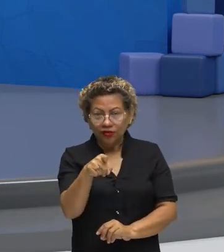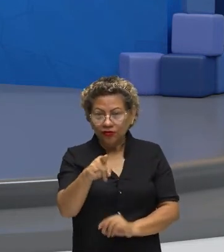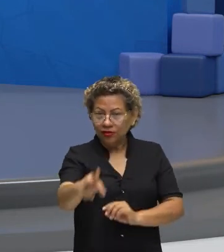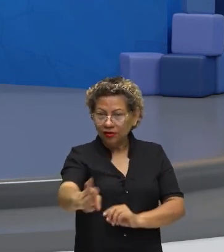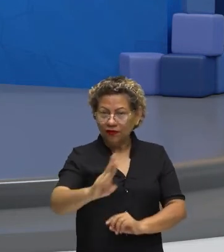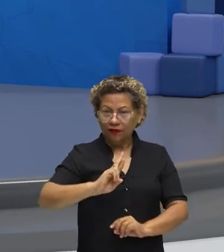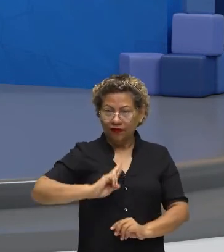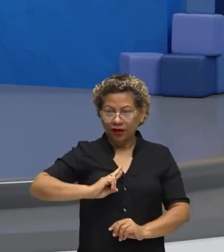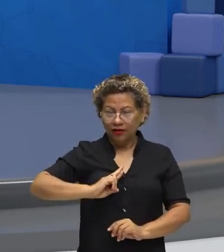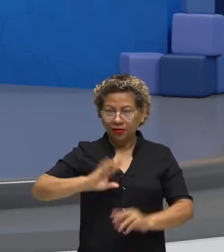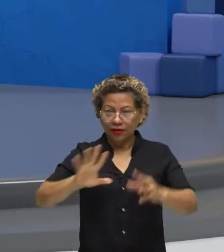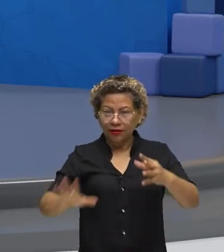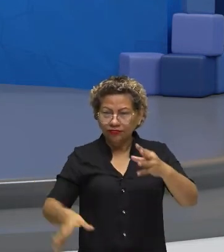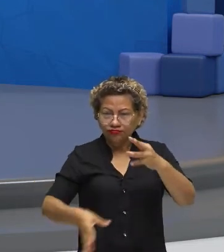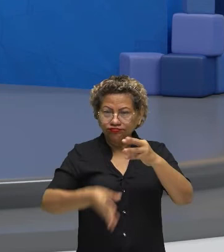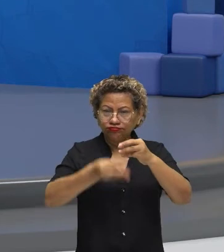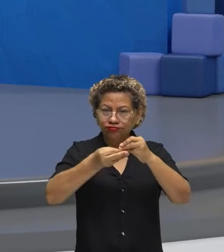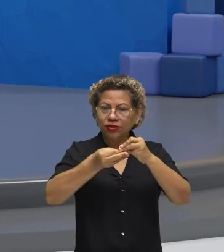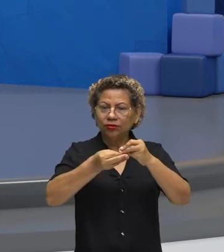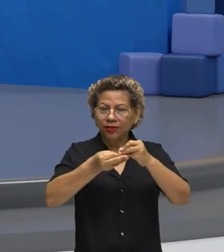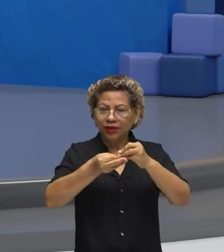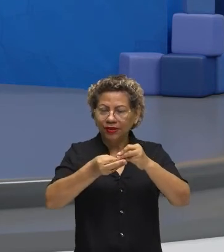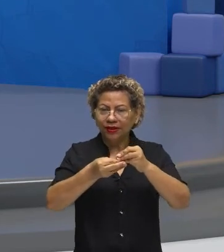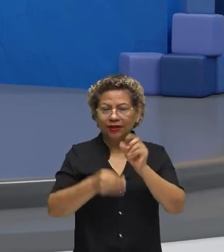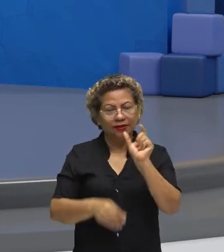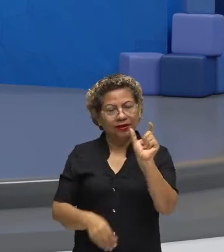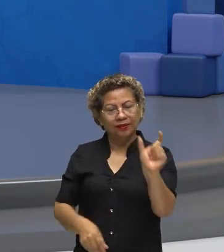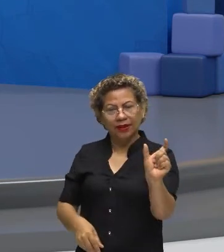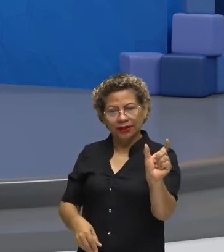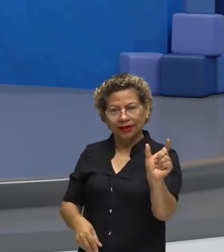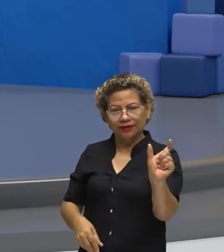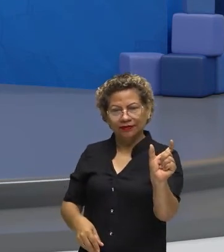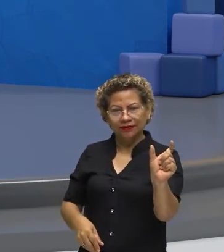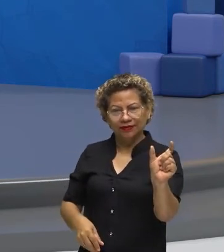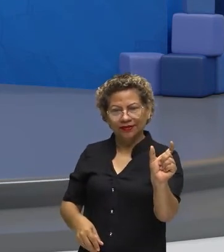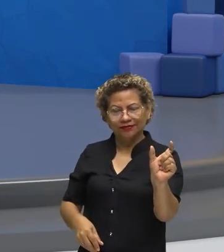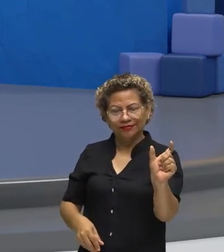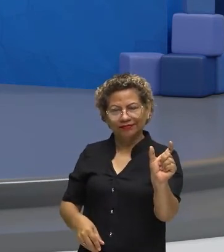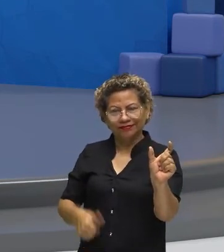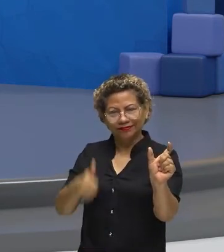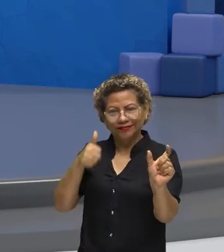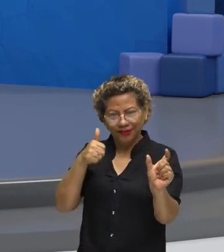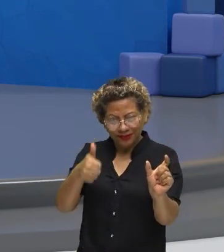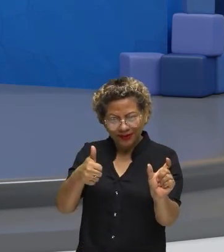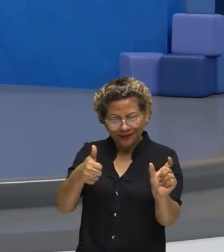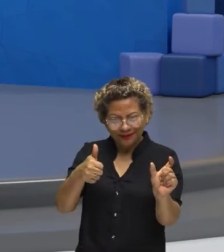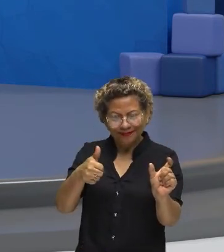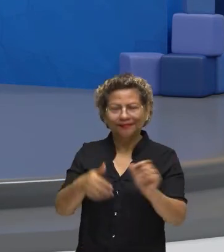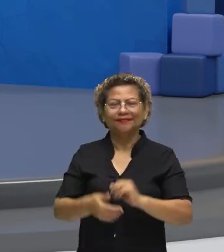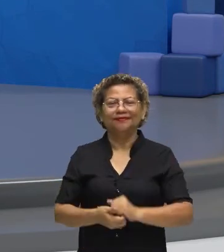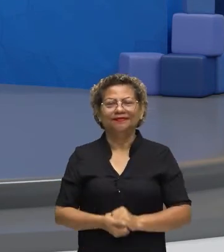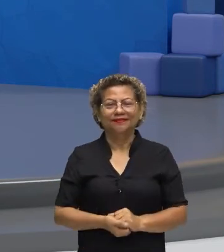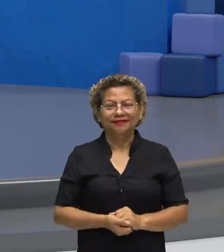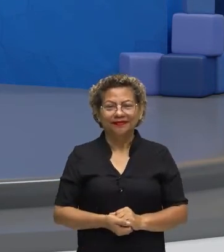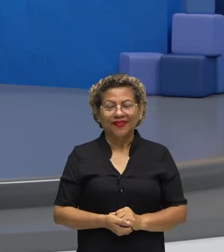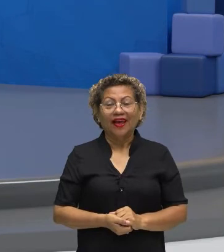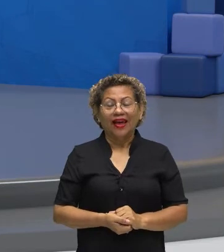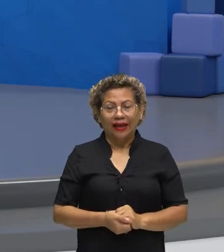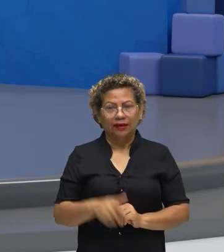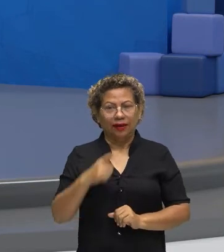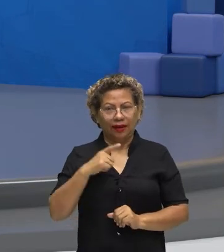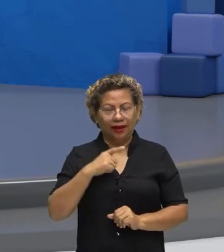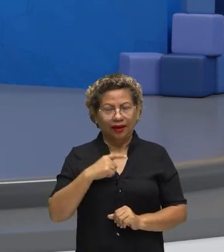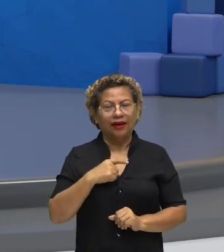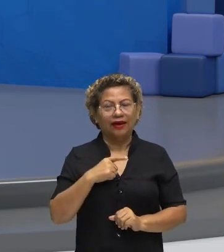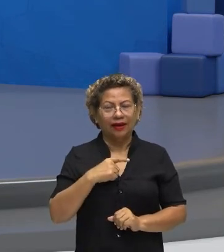responder completando ali com a palavra para finalizar ali completinho qual é a sentença, tá bom? Muita gente esperando, olha